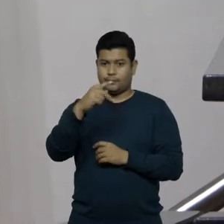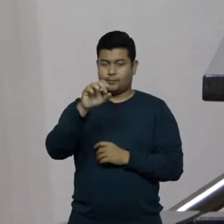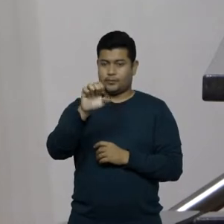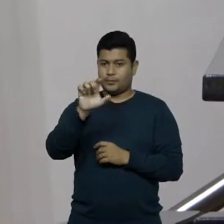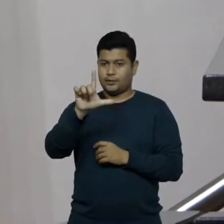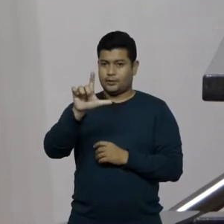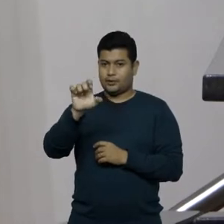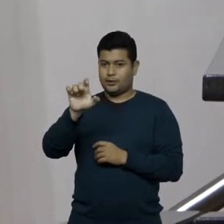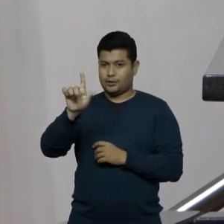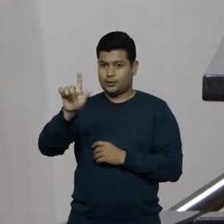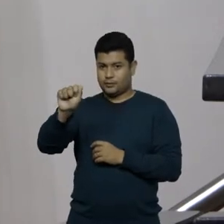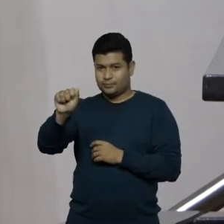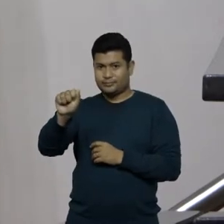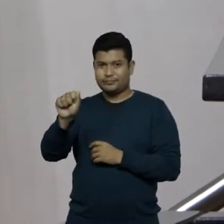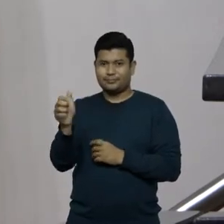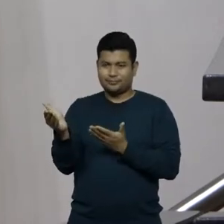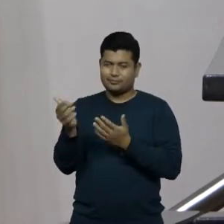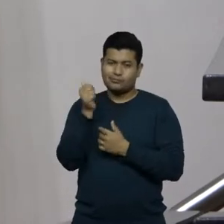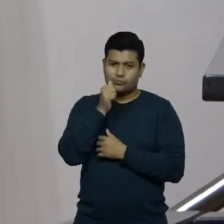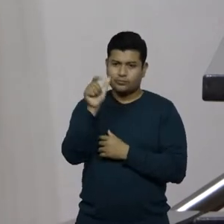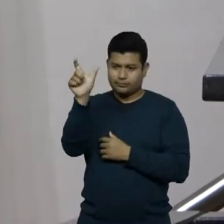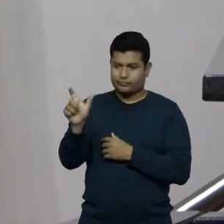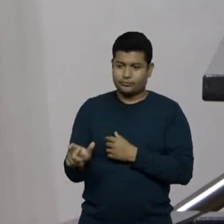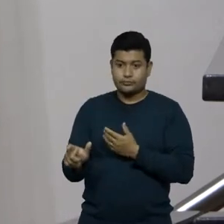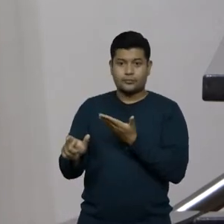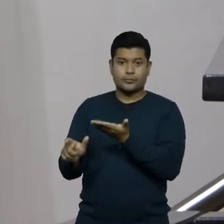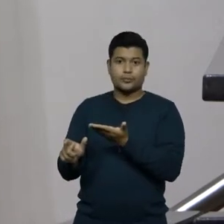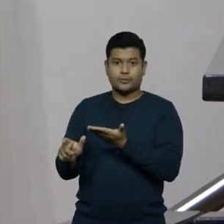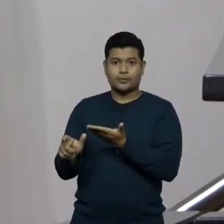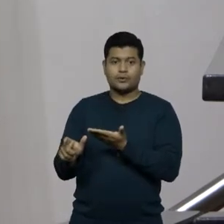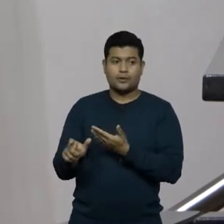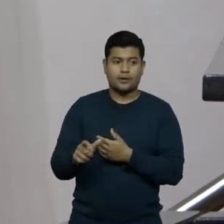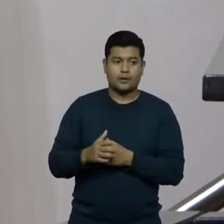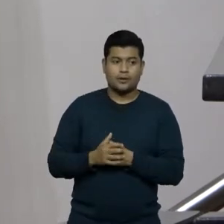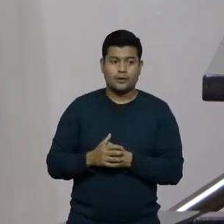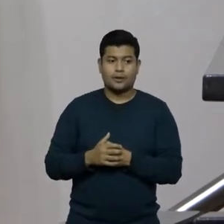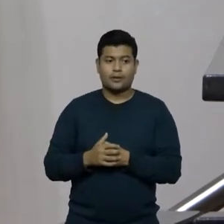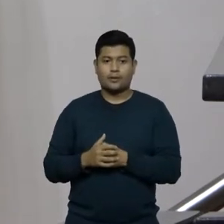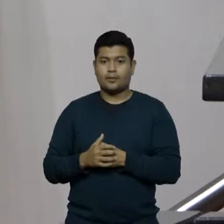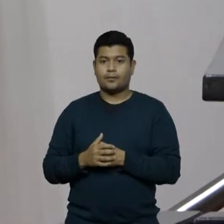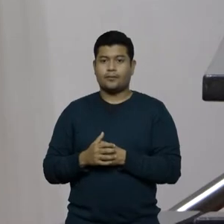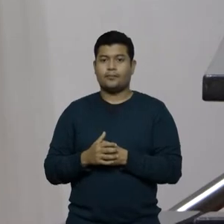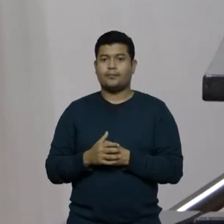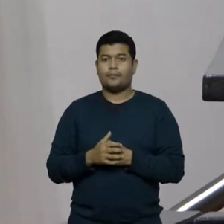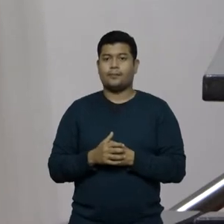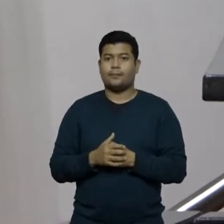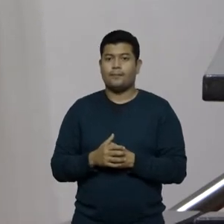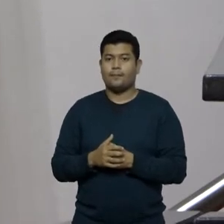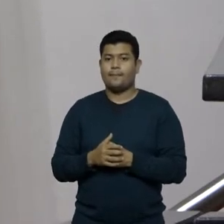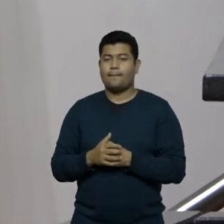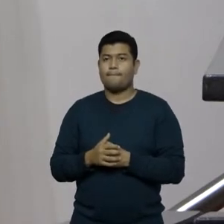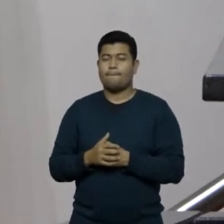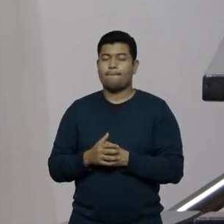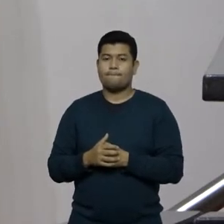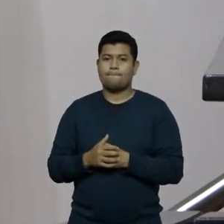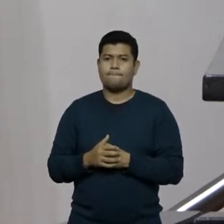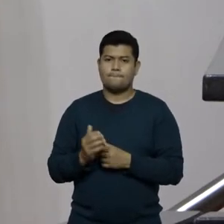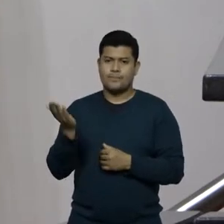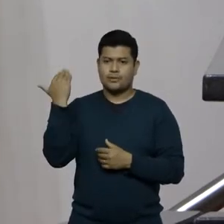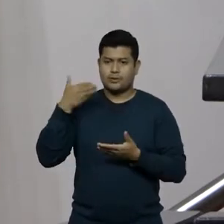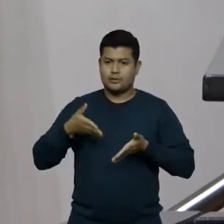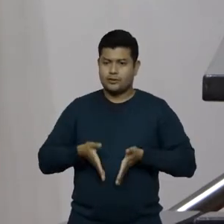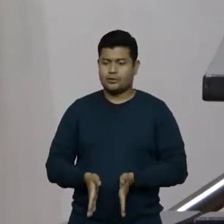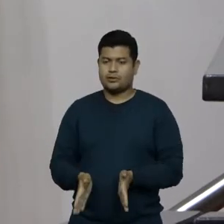provavelmente não só tem aqui definido mas que deve ter nascido em